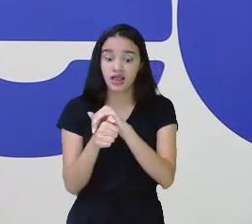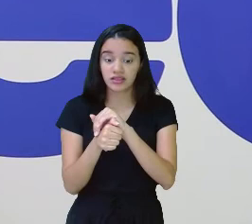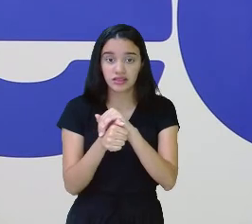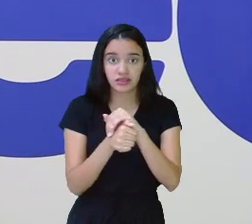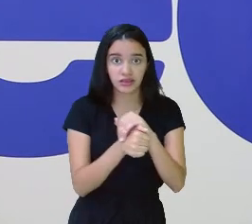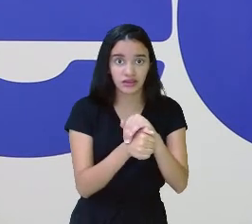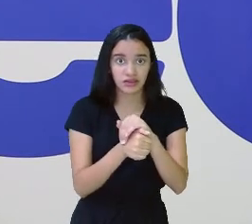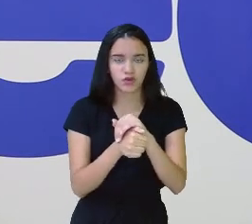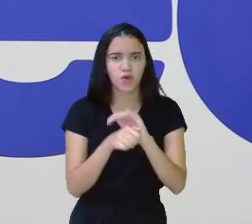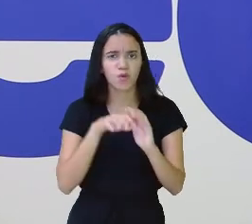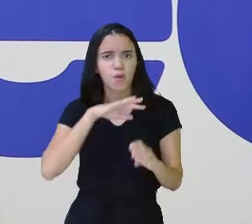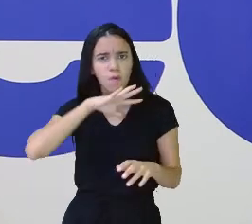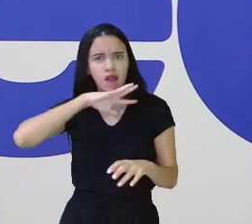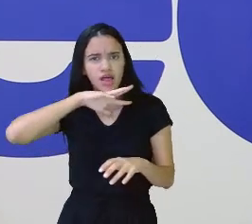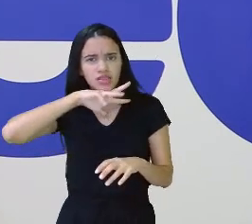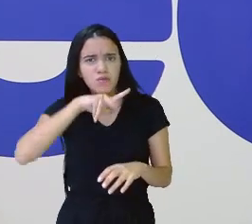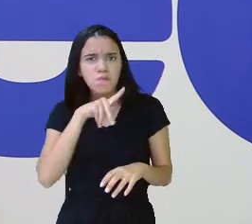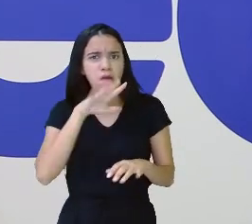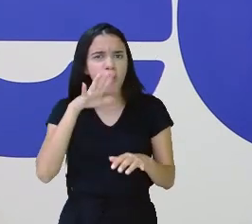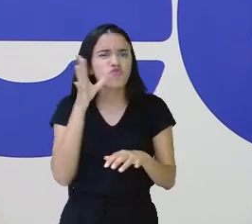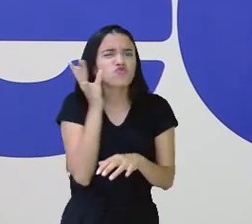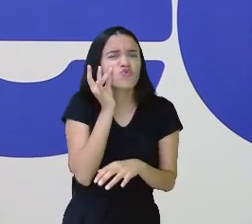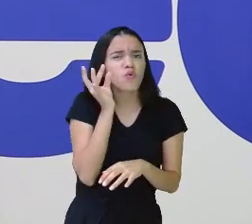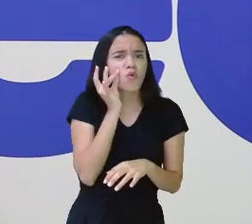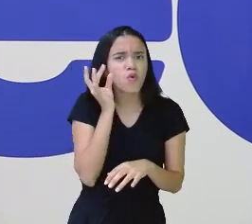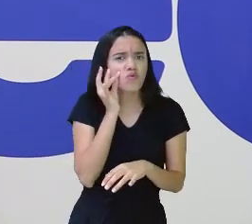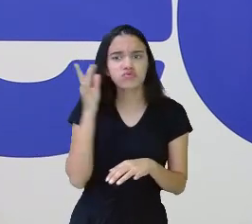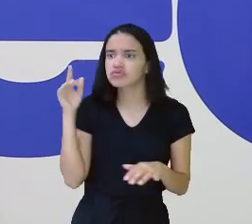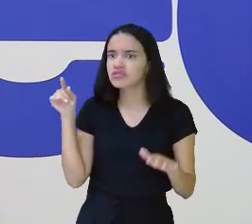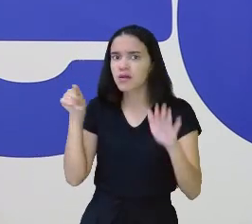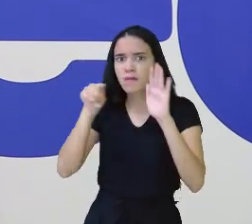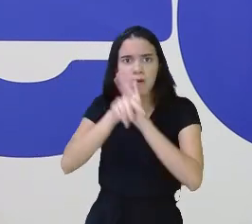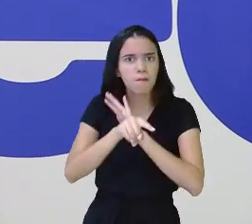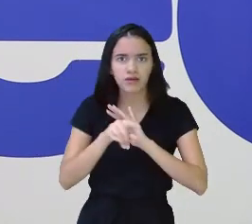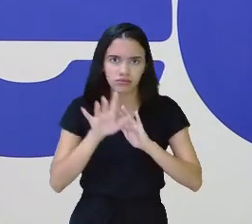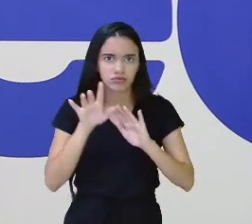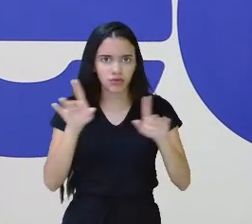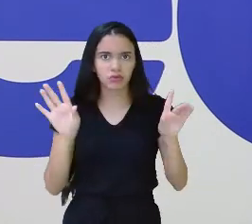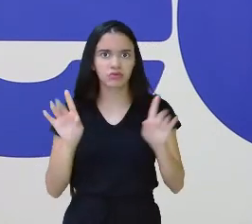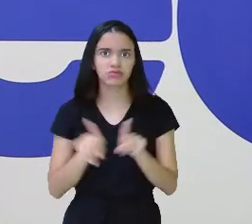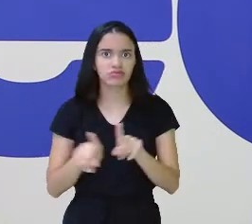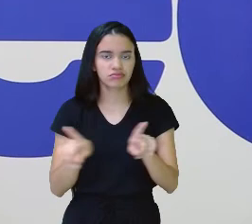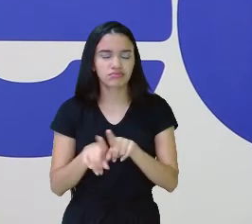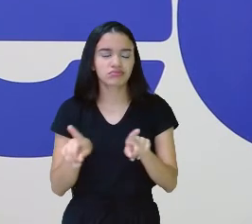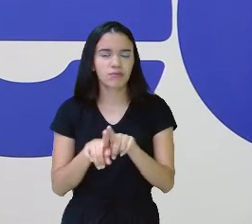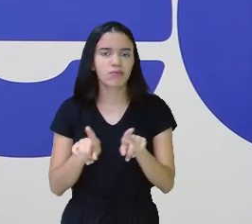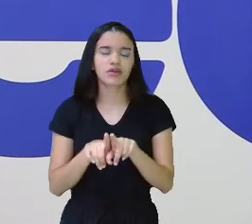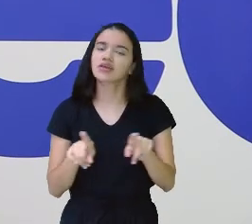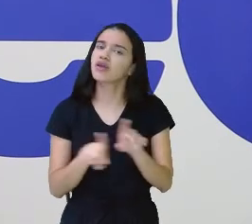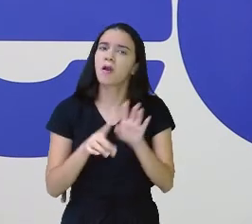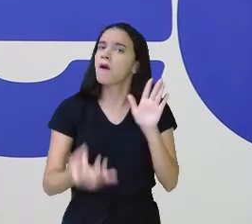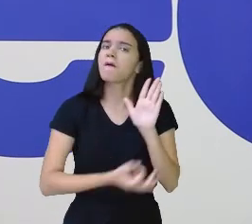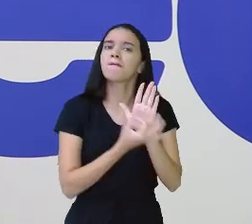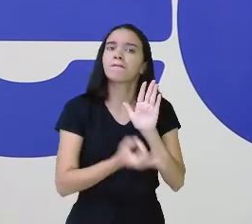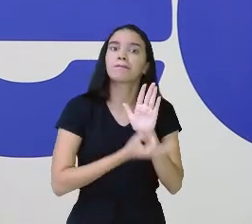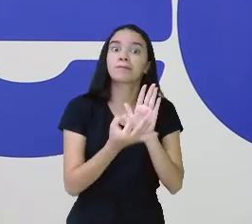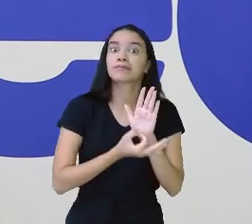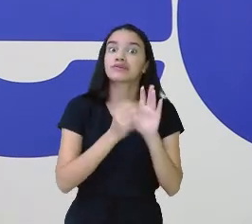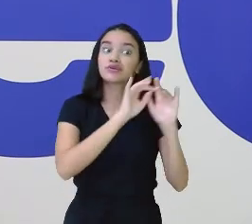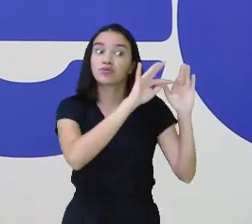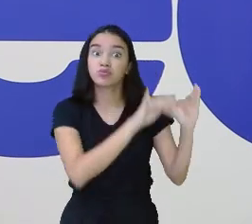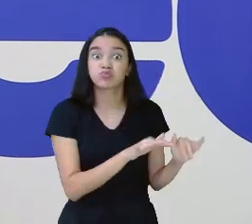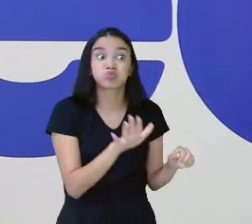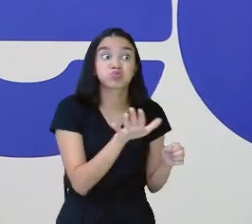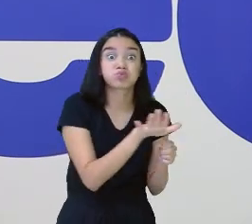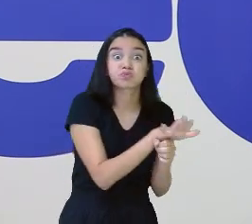como aquele bichinho fofo, certo? Porque você não perguntou também, é sugestão direta aqui, eu não dou nem para acompanhar tanta coisa, viu,